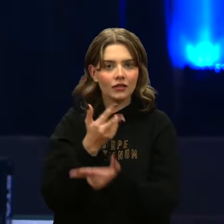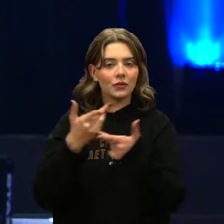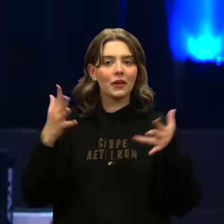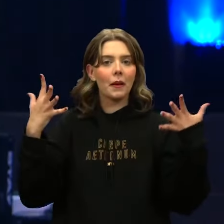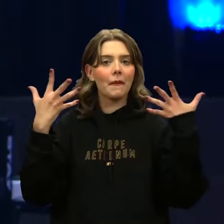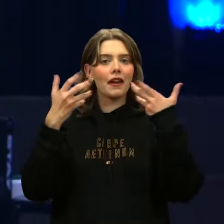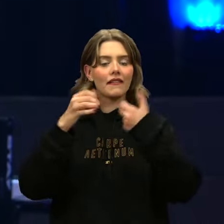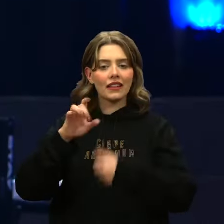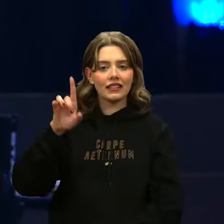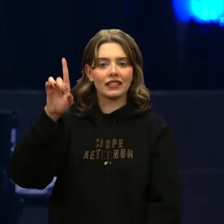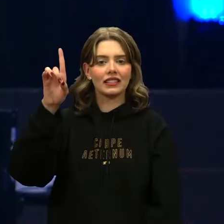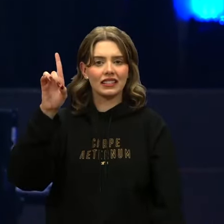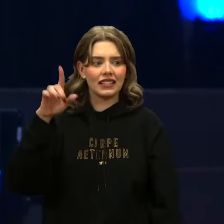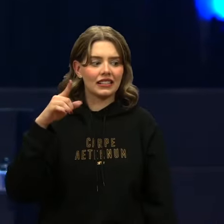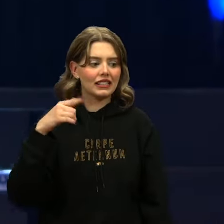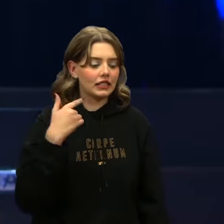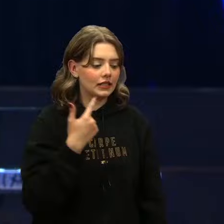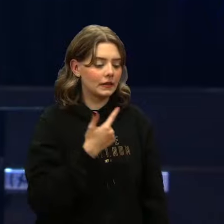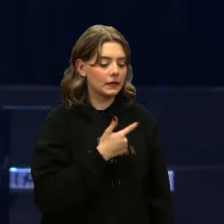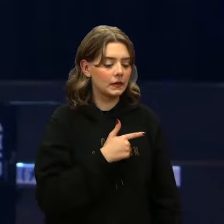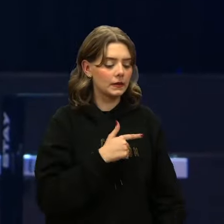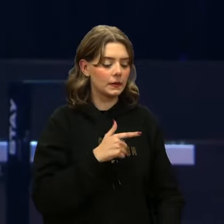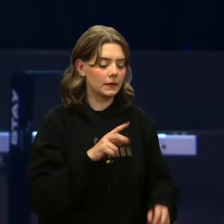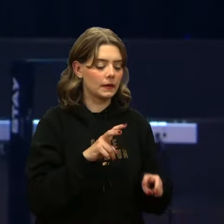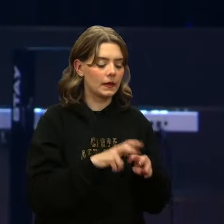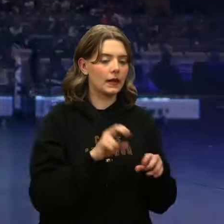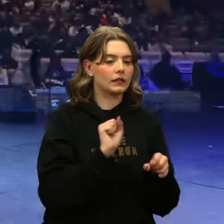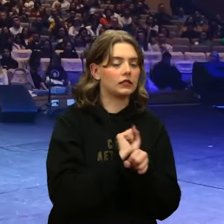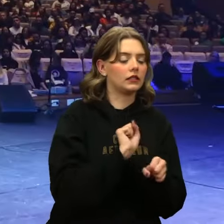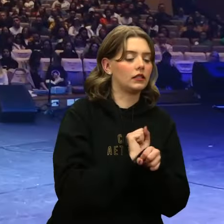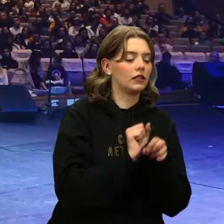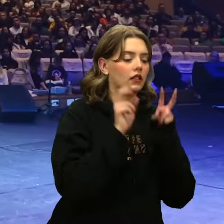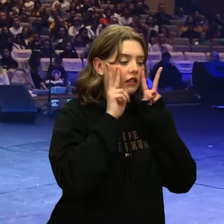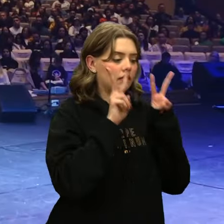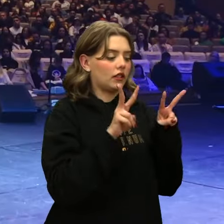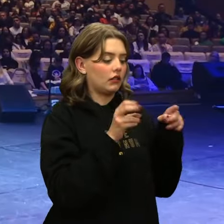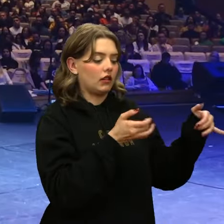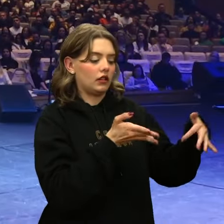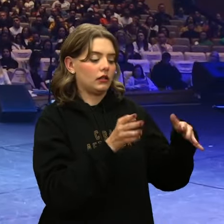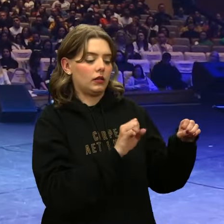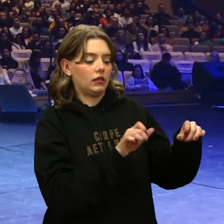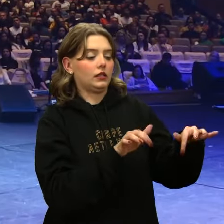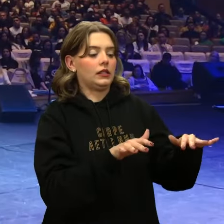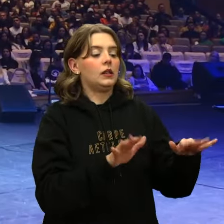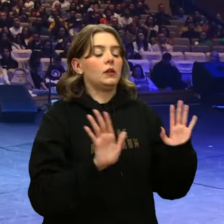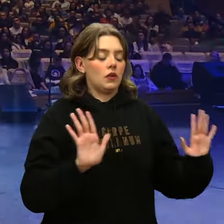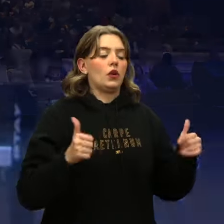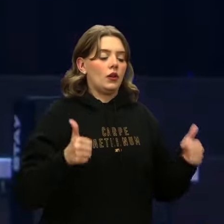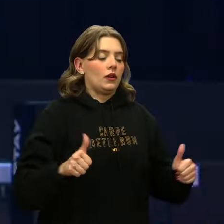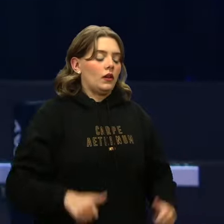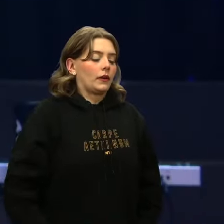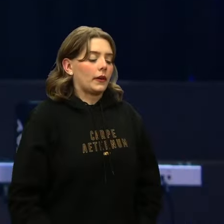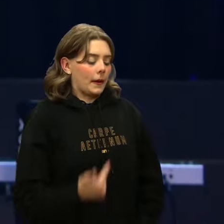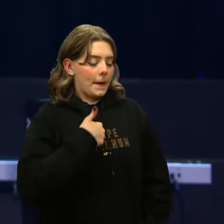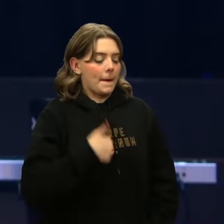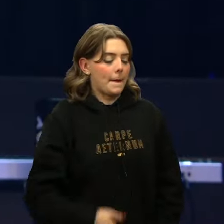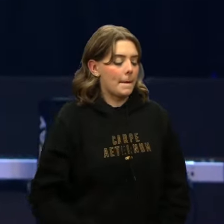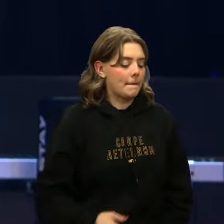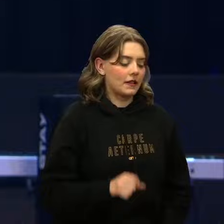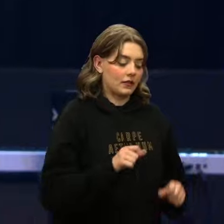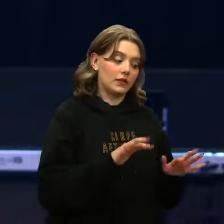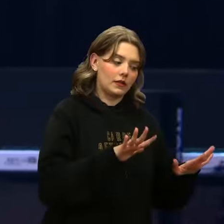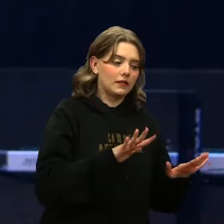gente está na beira do rio, olhando para a correnteza, e a gente está falando: tá, a hora que a correnteza estiver um pouquinho